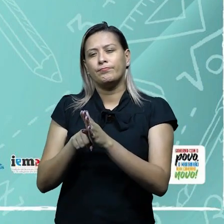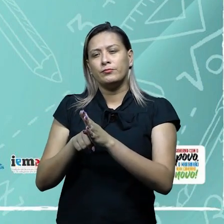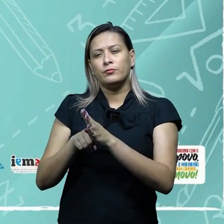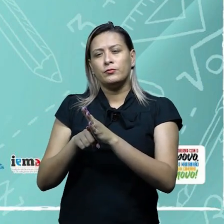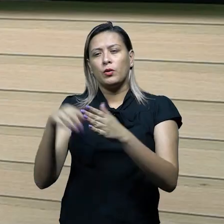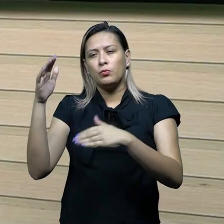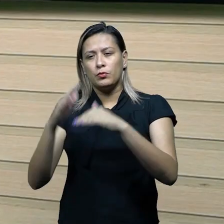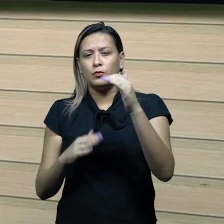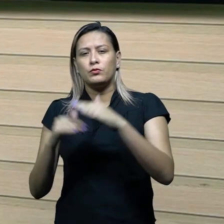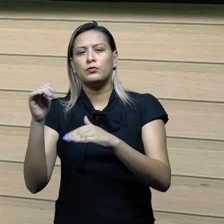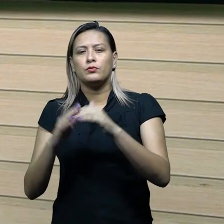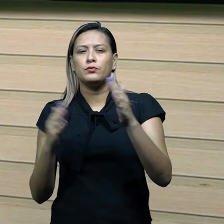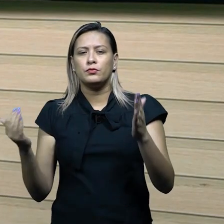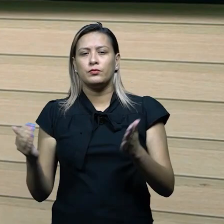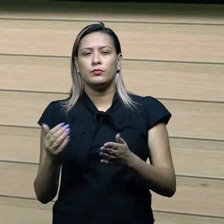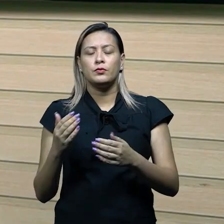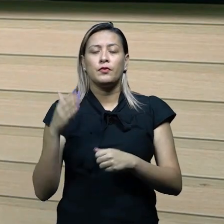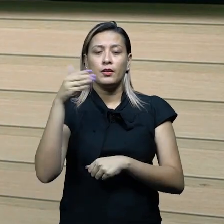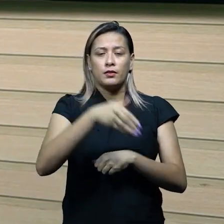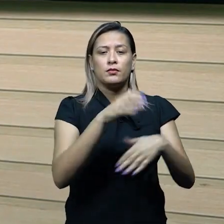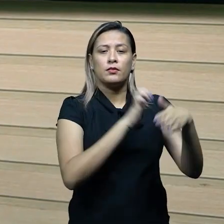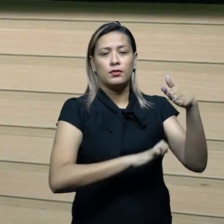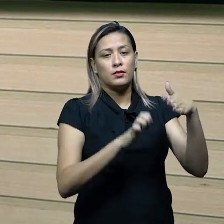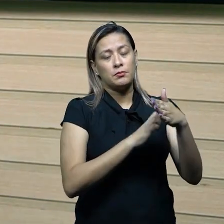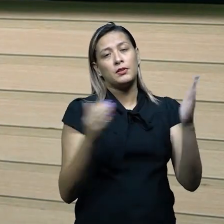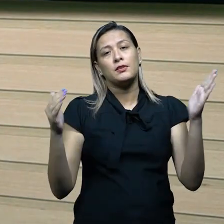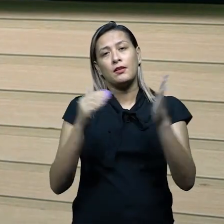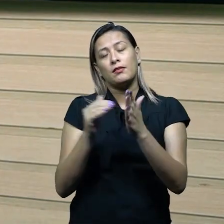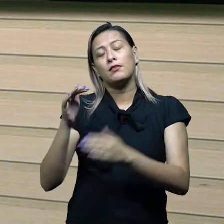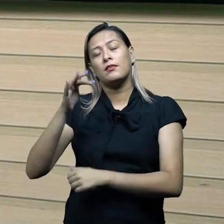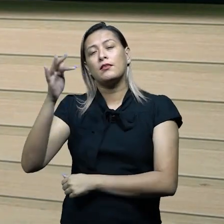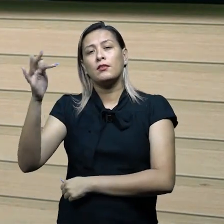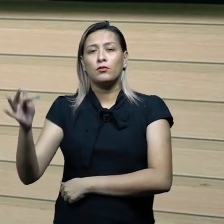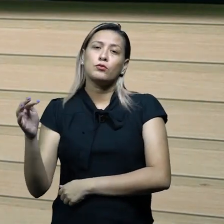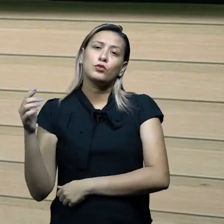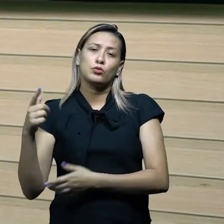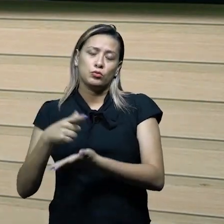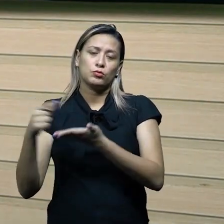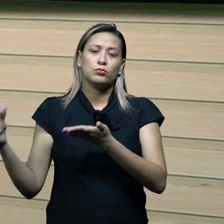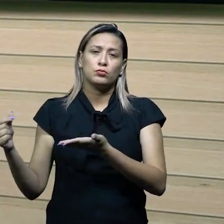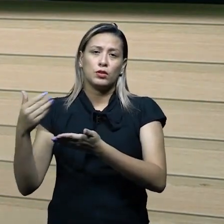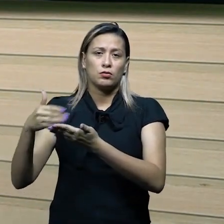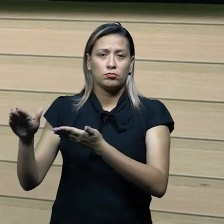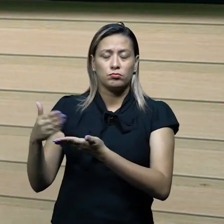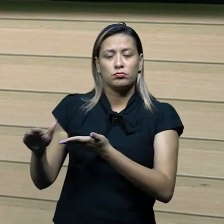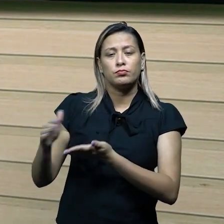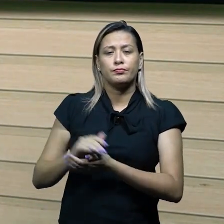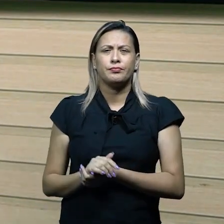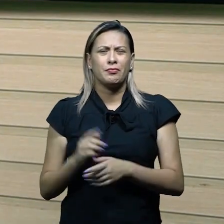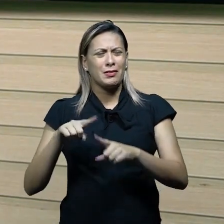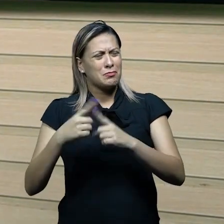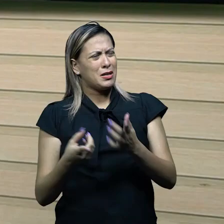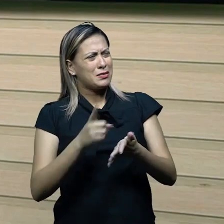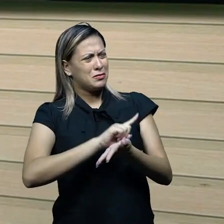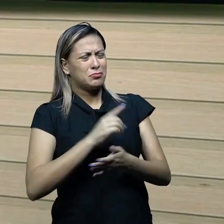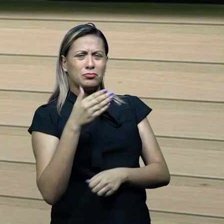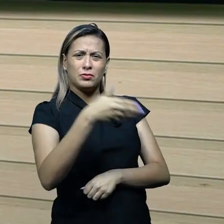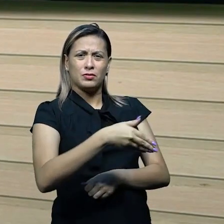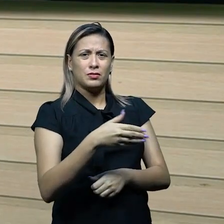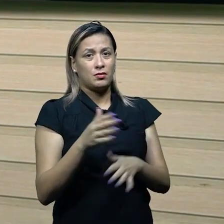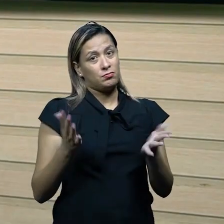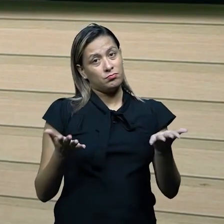Luiz Guterres, me esclarece isso. Cuidar antes de entrar? Como assim? Simples. Quando você olha uma